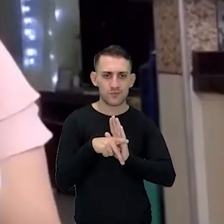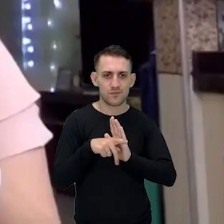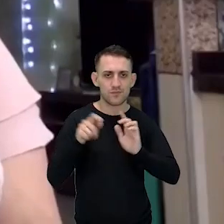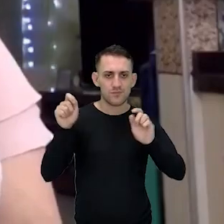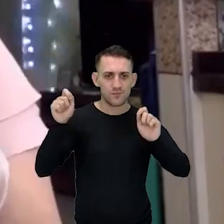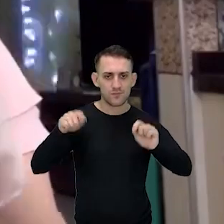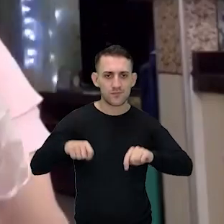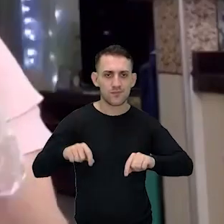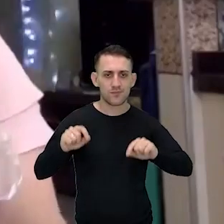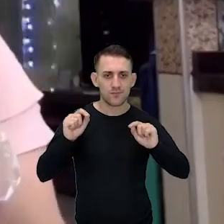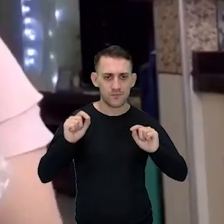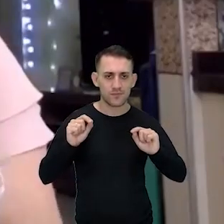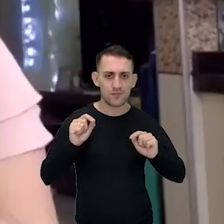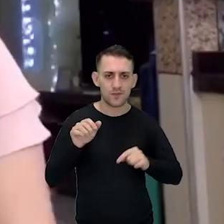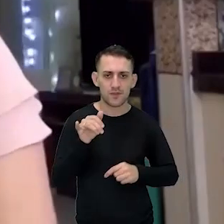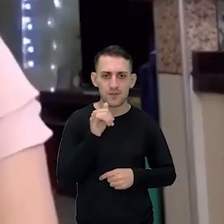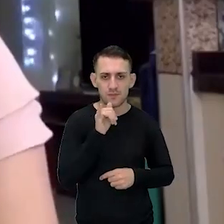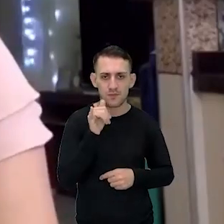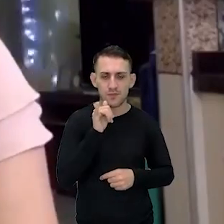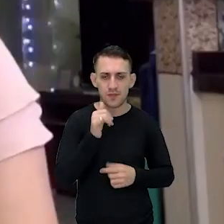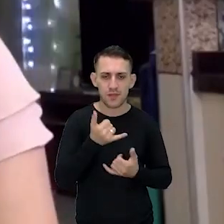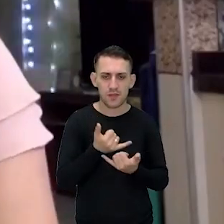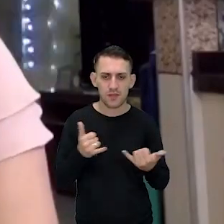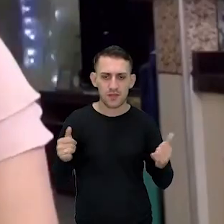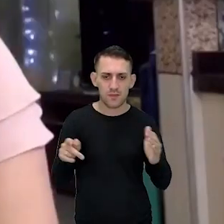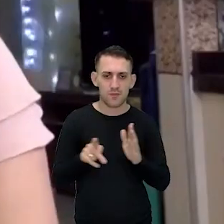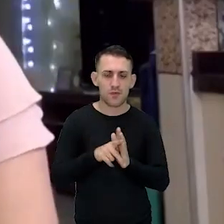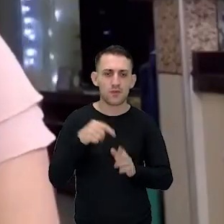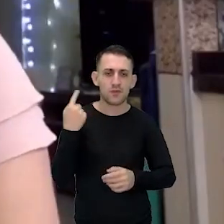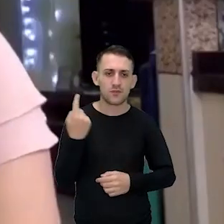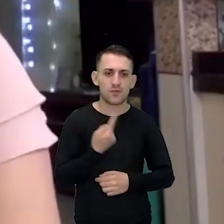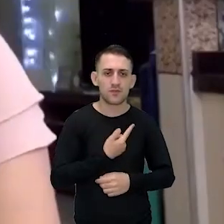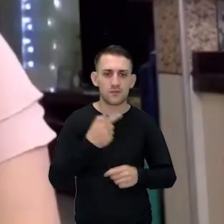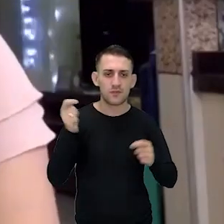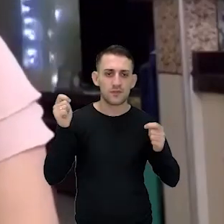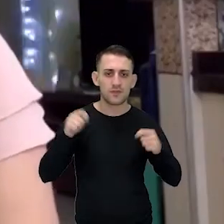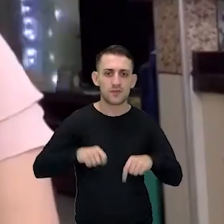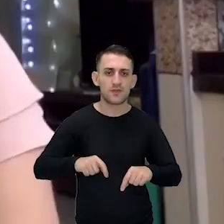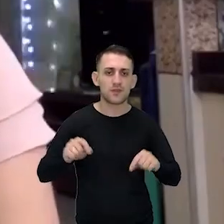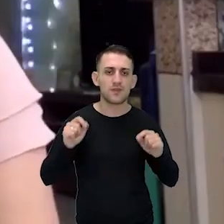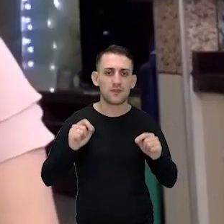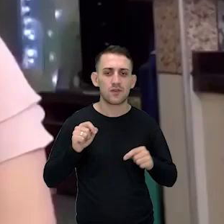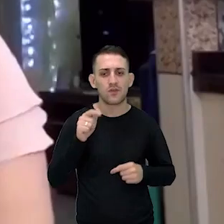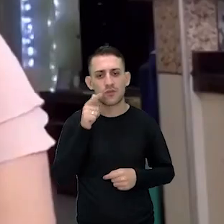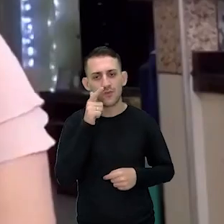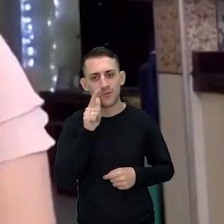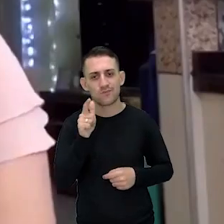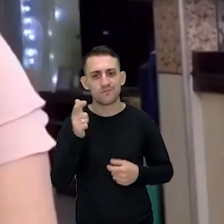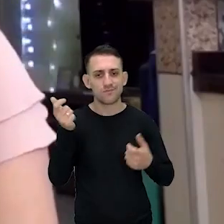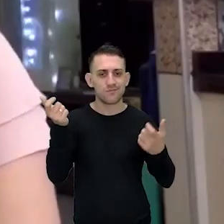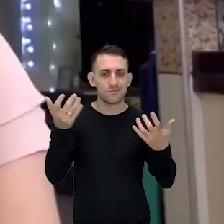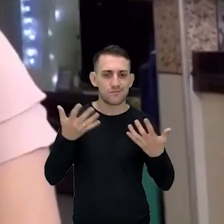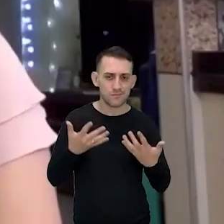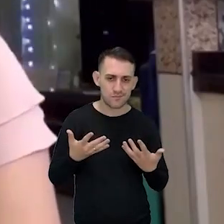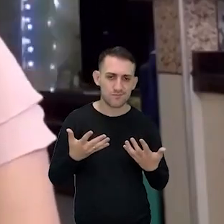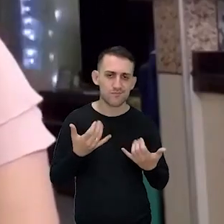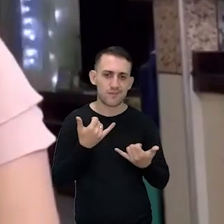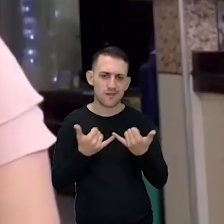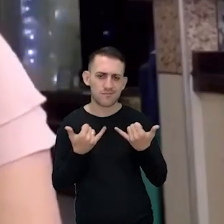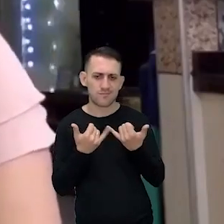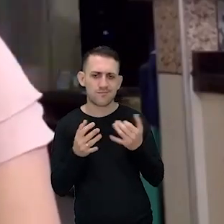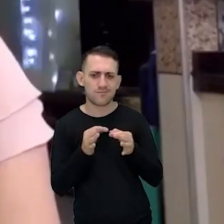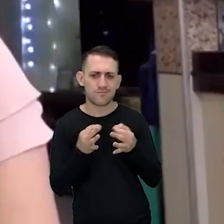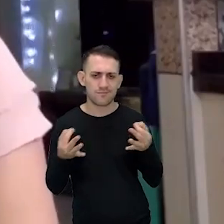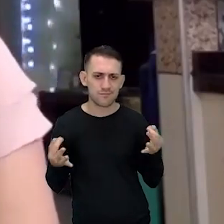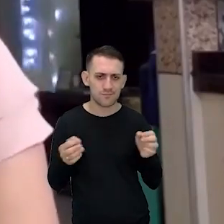gerar essa energia que nós podemos exemplificar de uma maneira muito